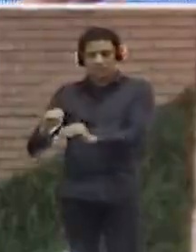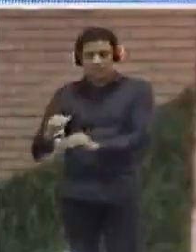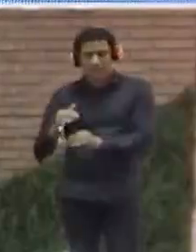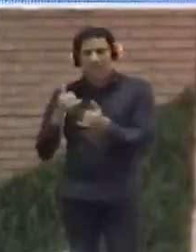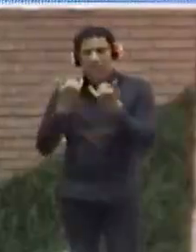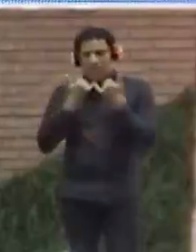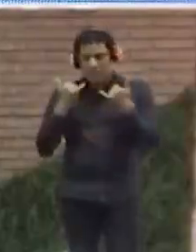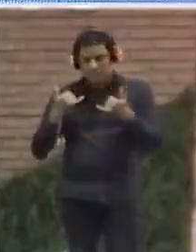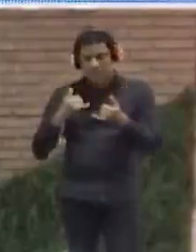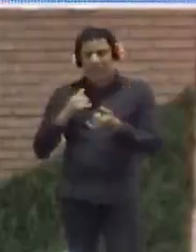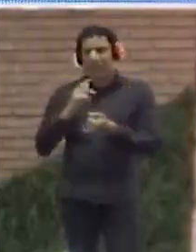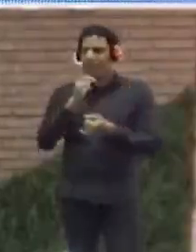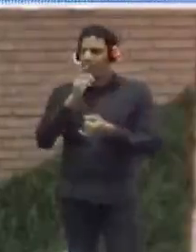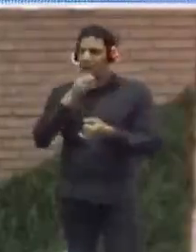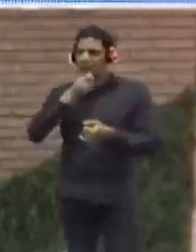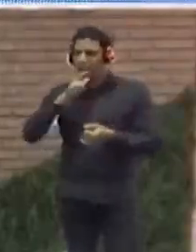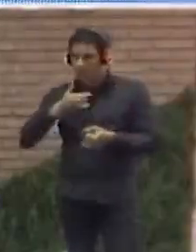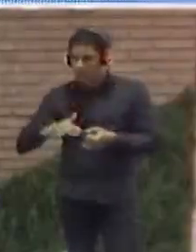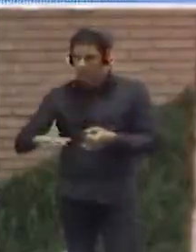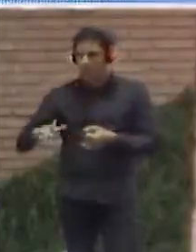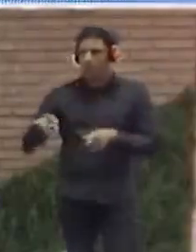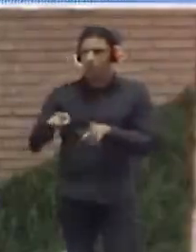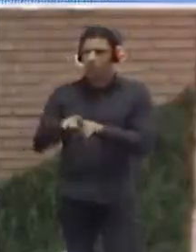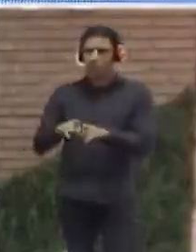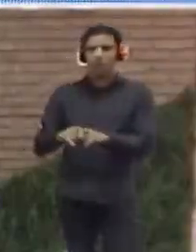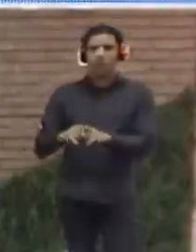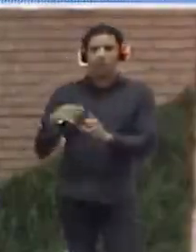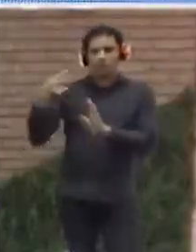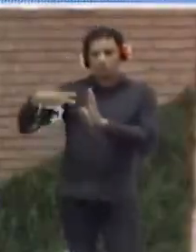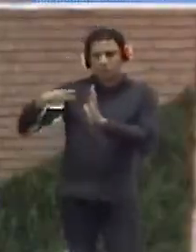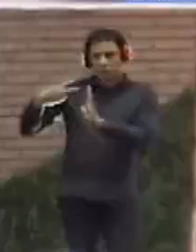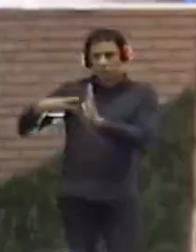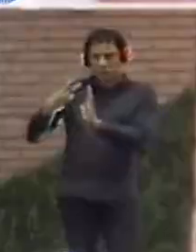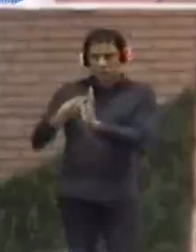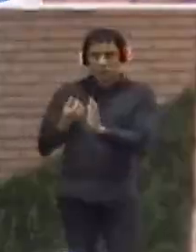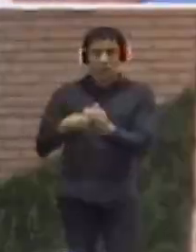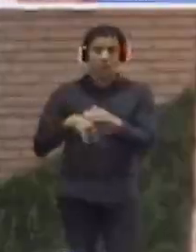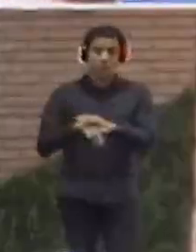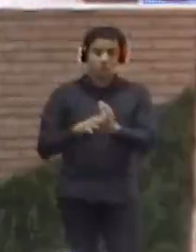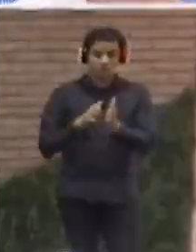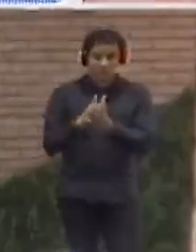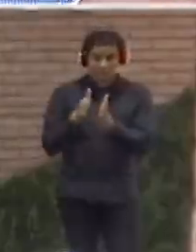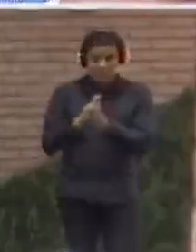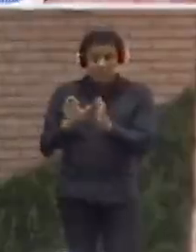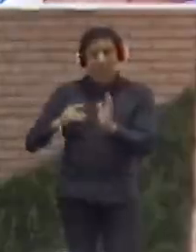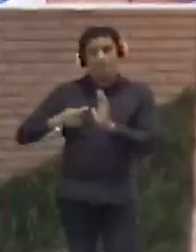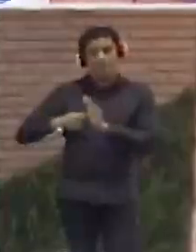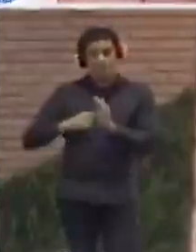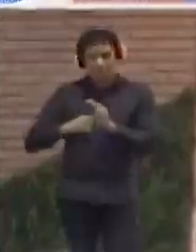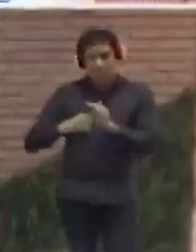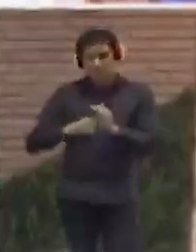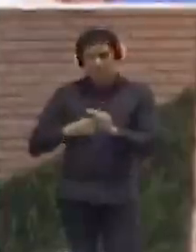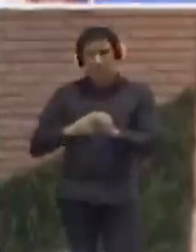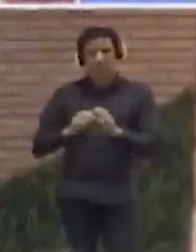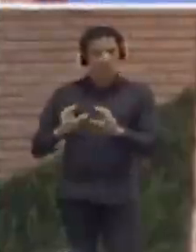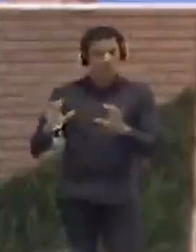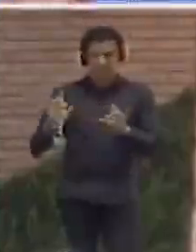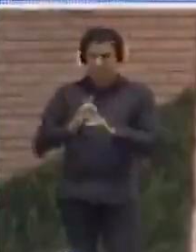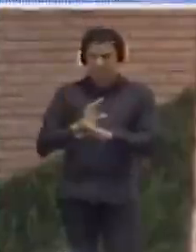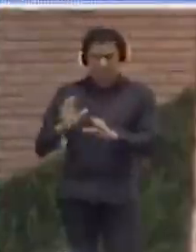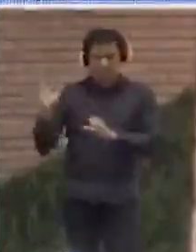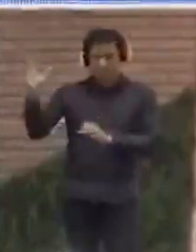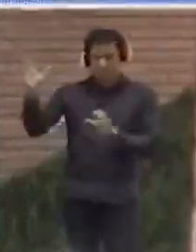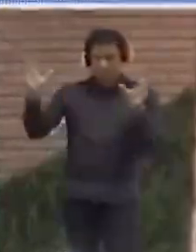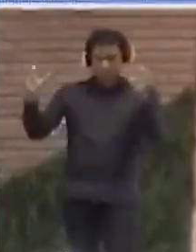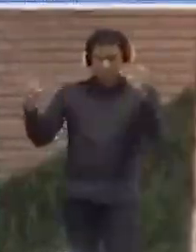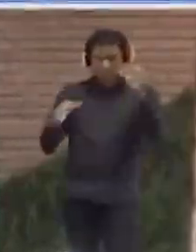elétricas e ventilação mecânica. Então, a gente fabrica as casas de máquina inteira. E daí, sim, ela tipo vem... skid, né? Vem